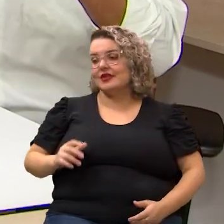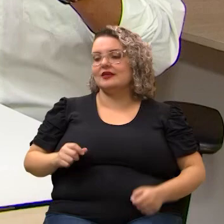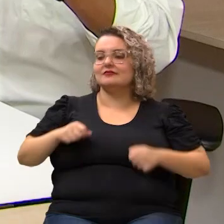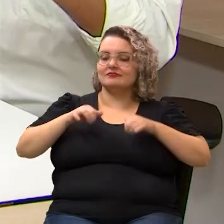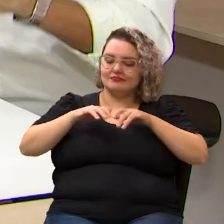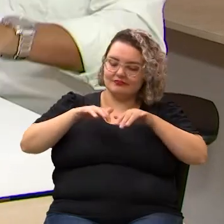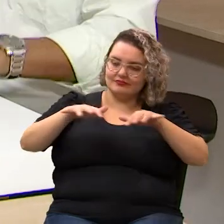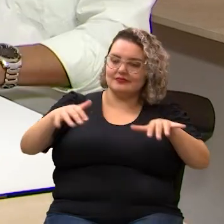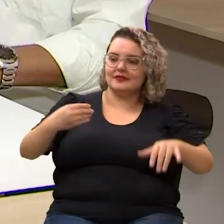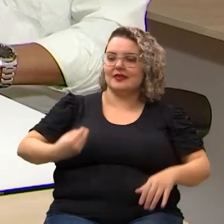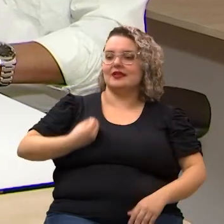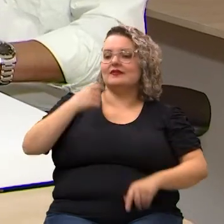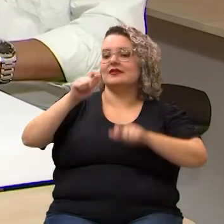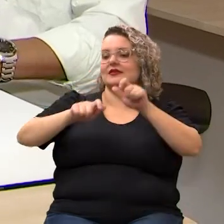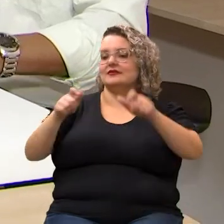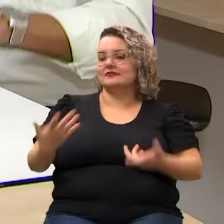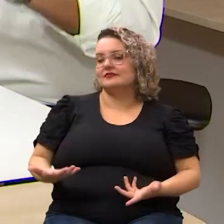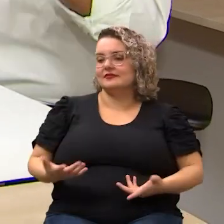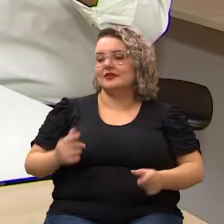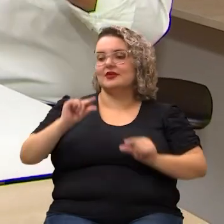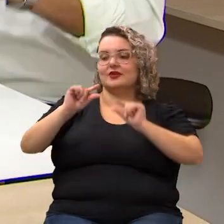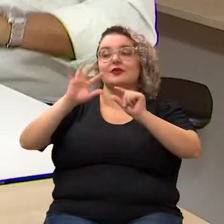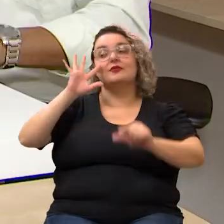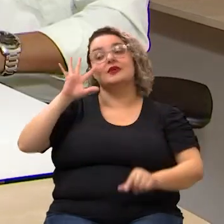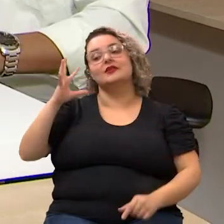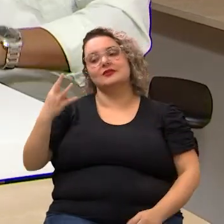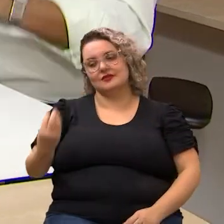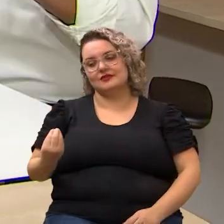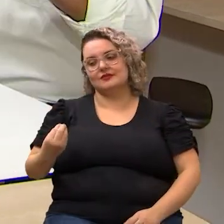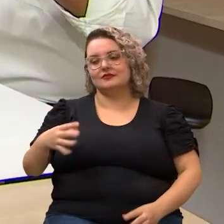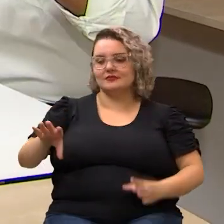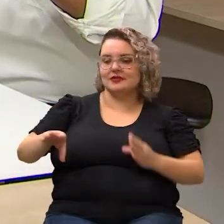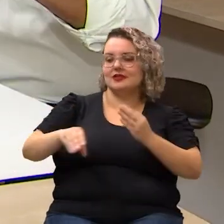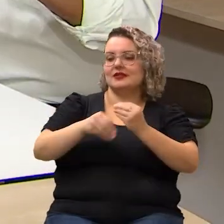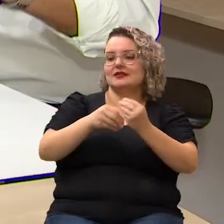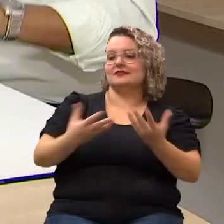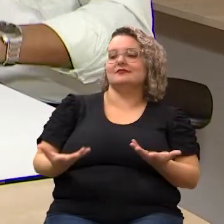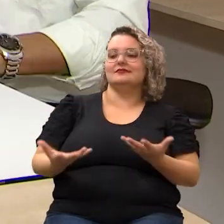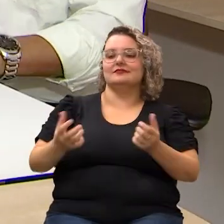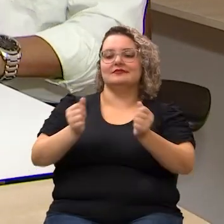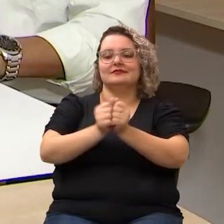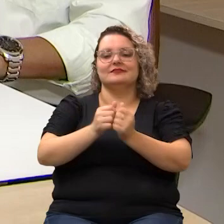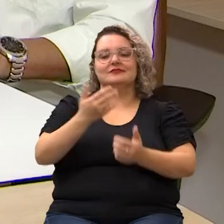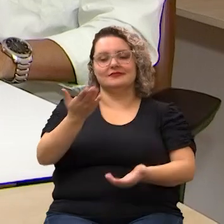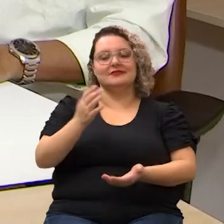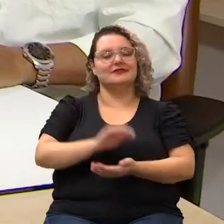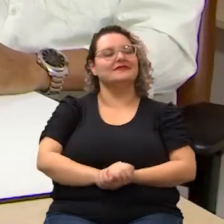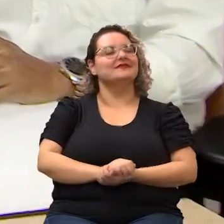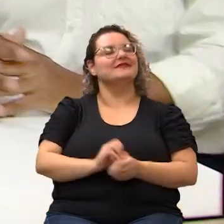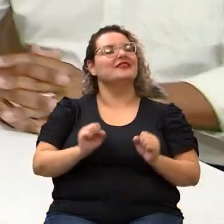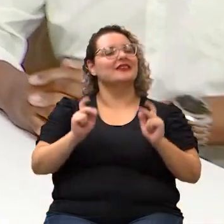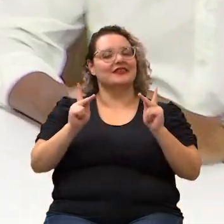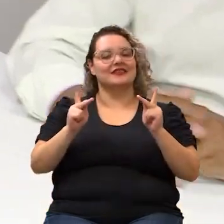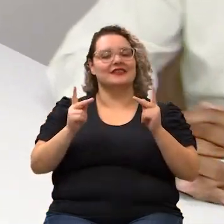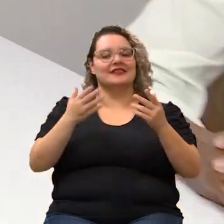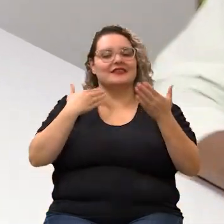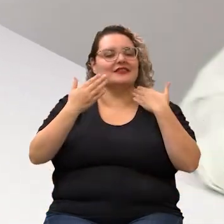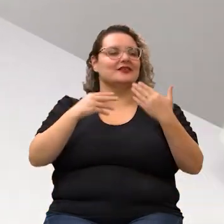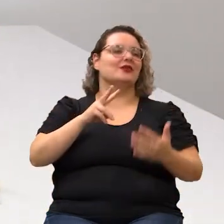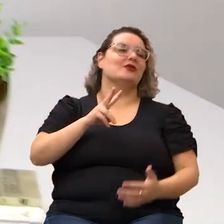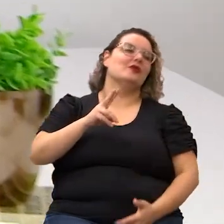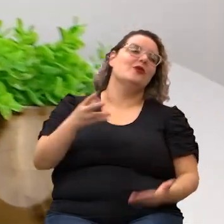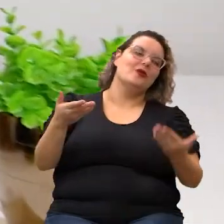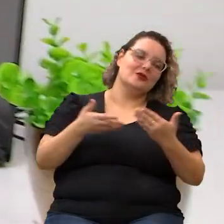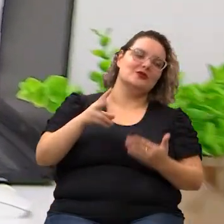vem ganhando espaço na vida das pessoas e trazer um pouquinho de conhecimento para agregar para elas. Tá joia. Eu